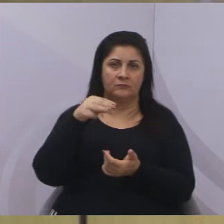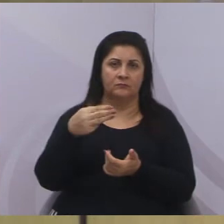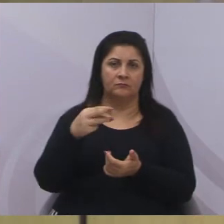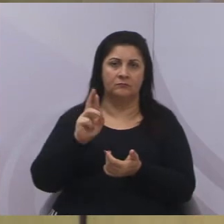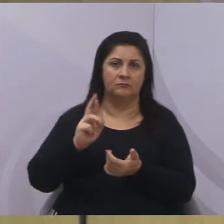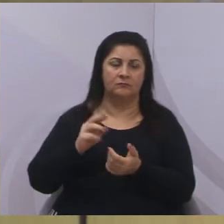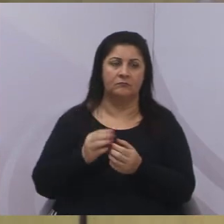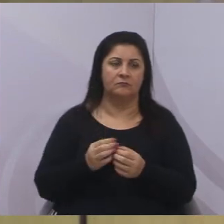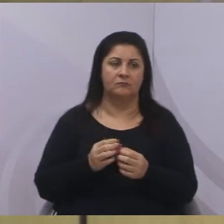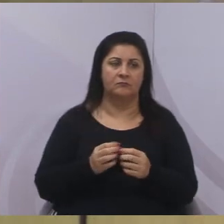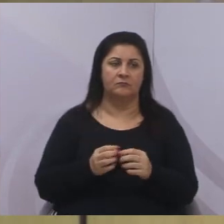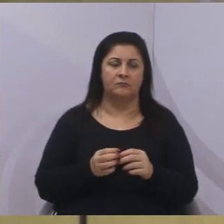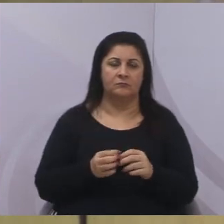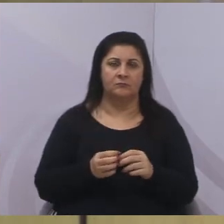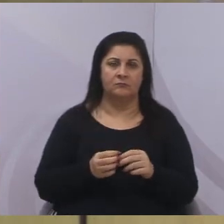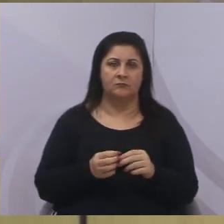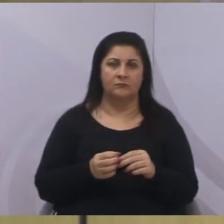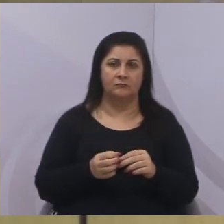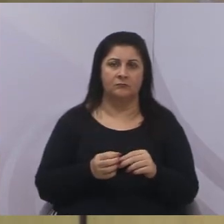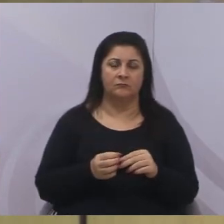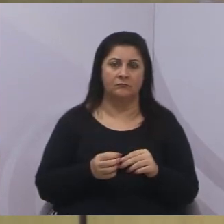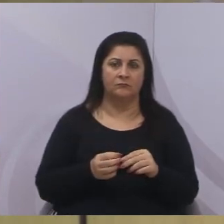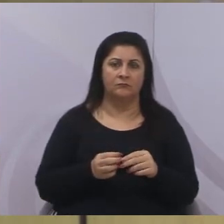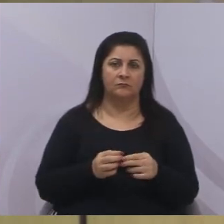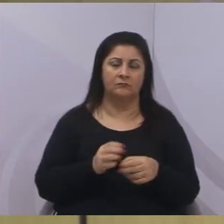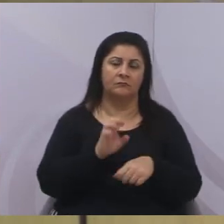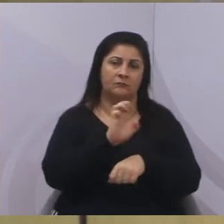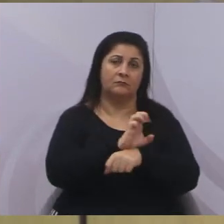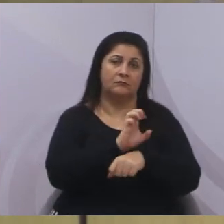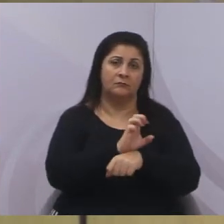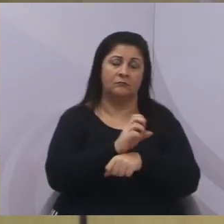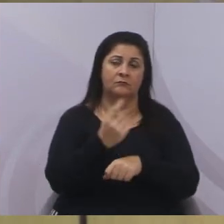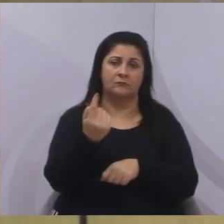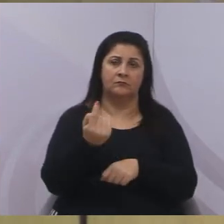19.147.357 e de recurso vinculado